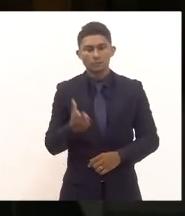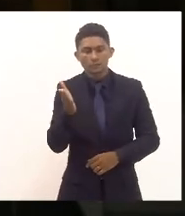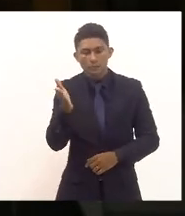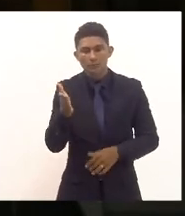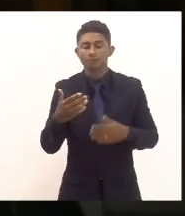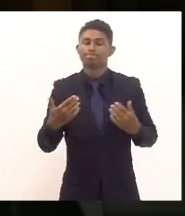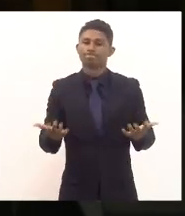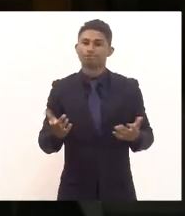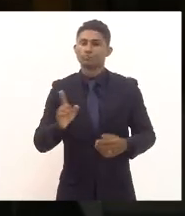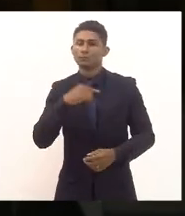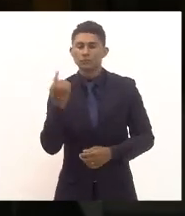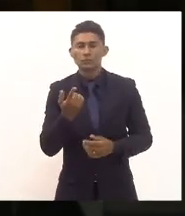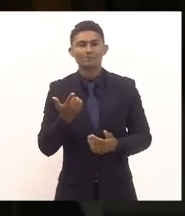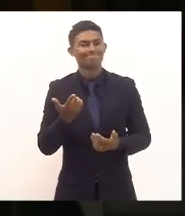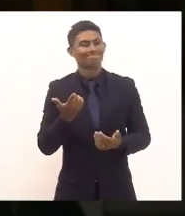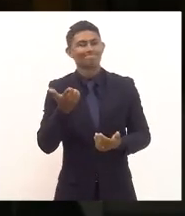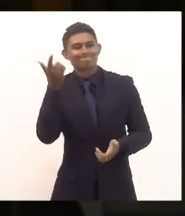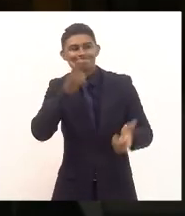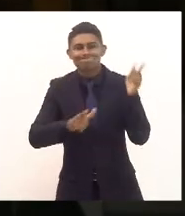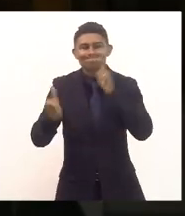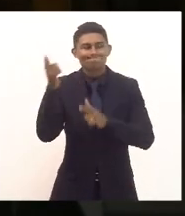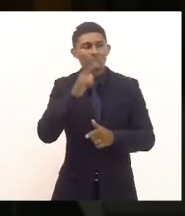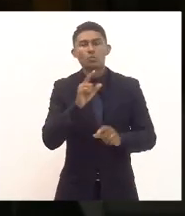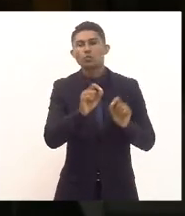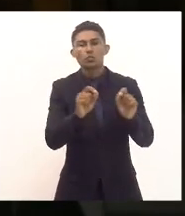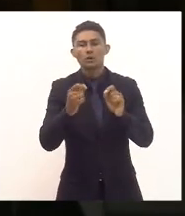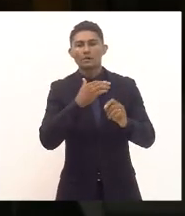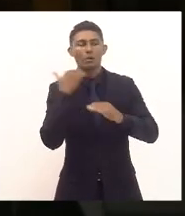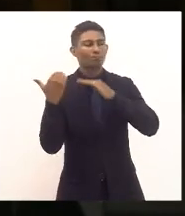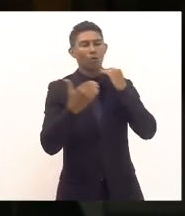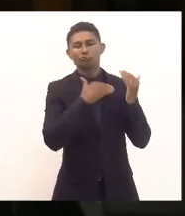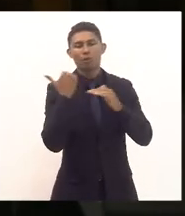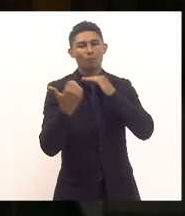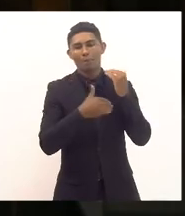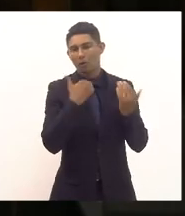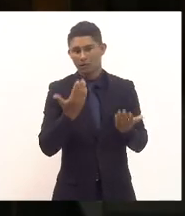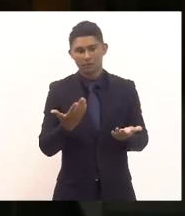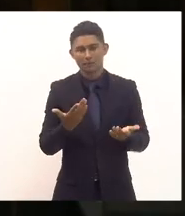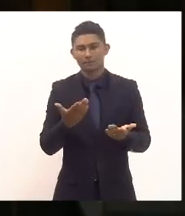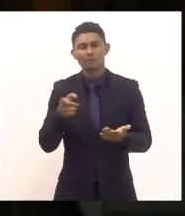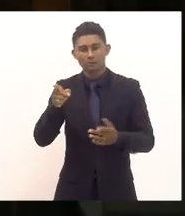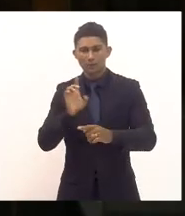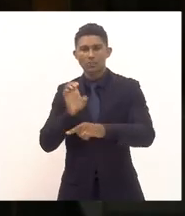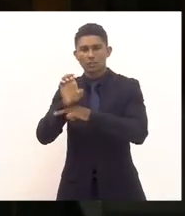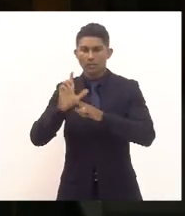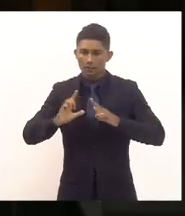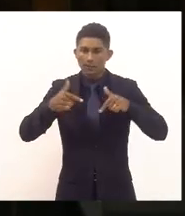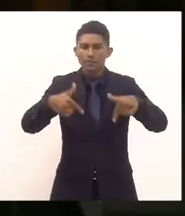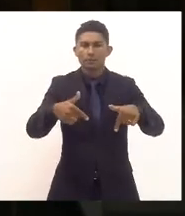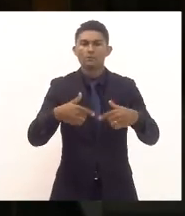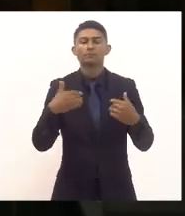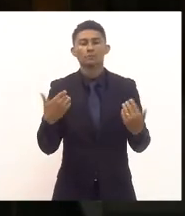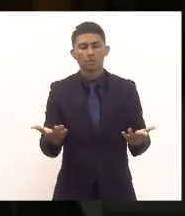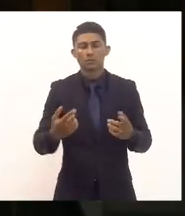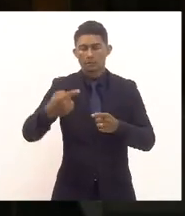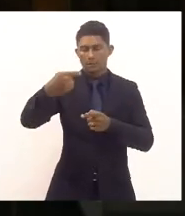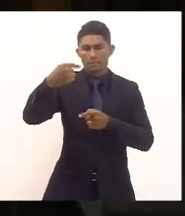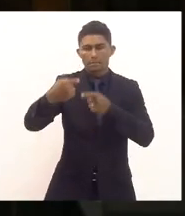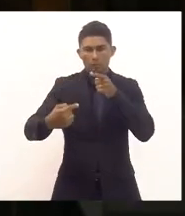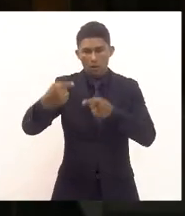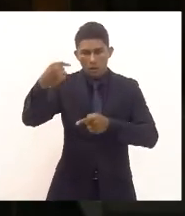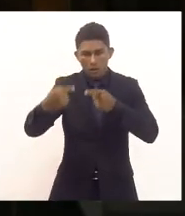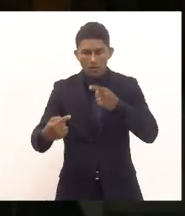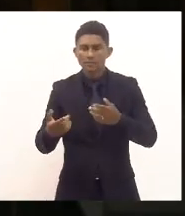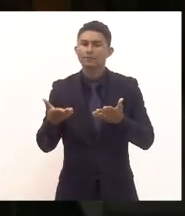a bater recorde de mortes provocadas pela ação do estado essa é uma polícia tem que ser essa é uma política